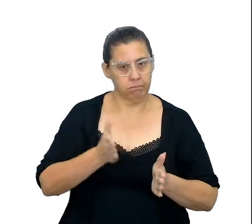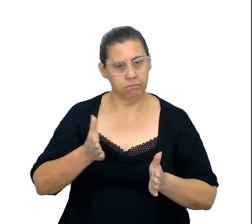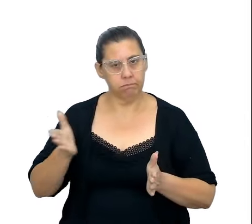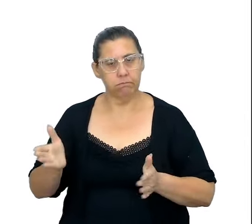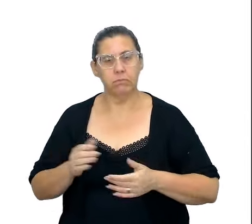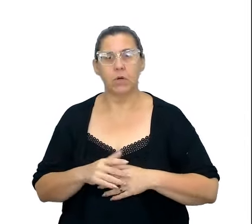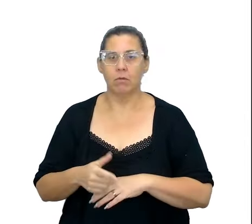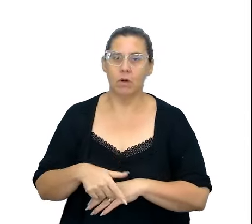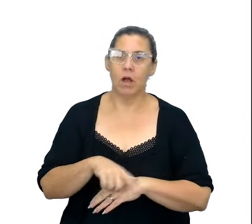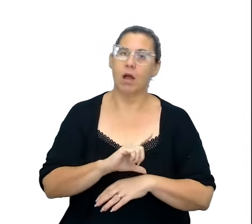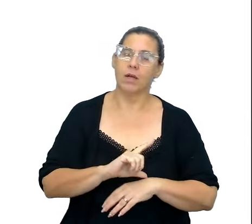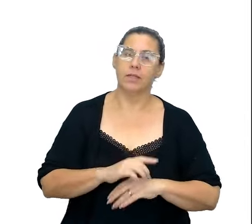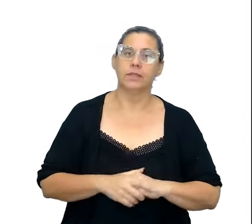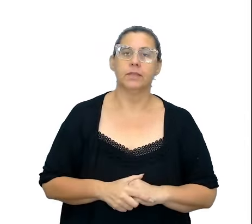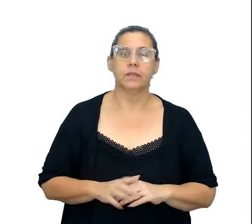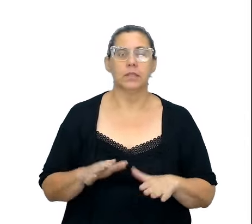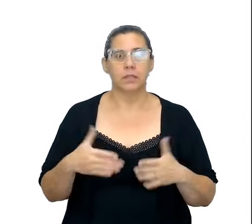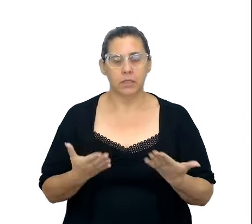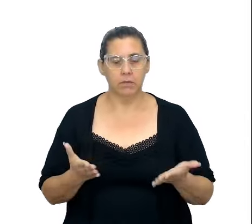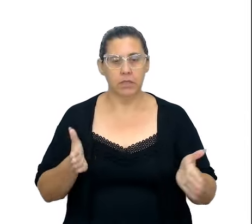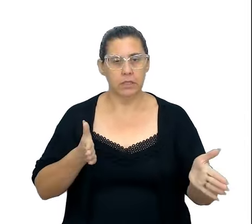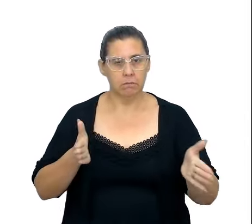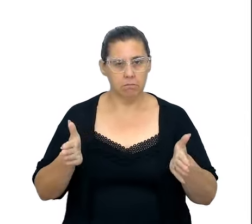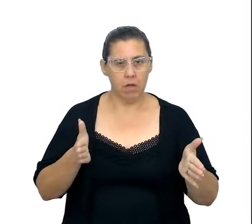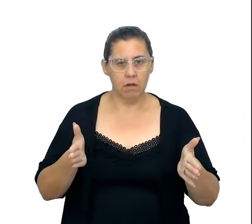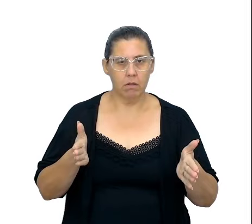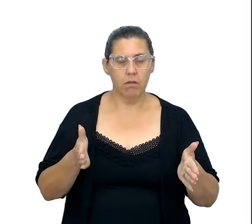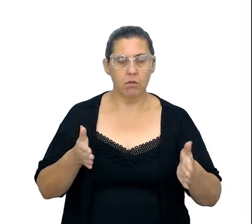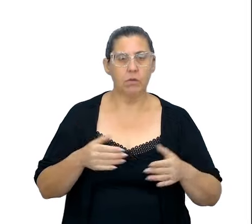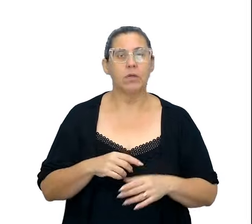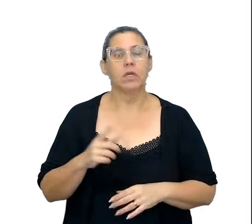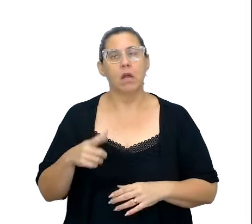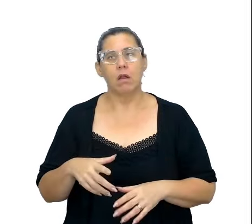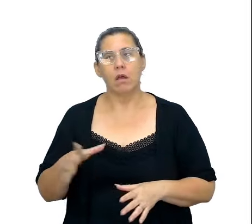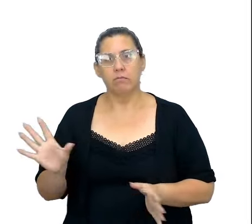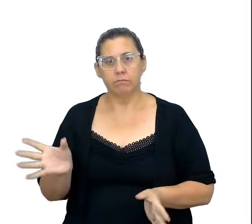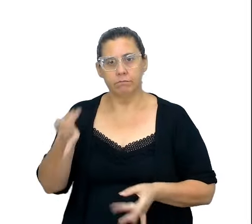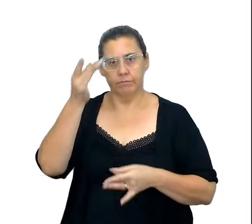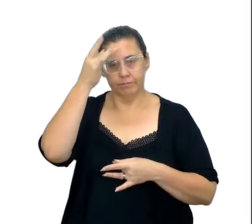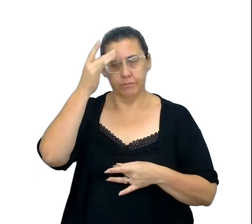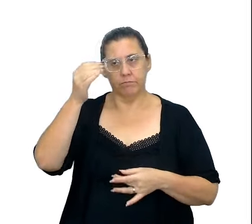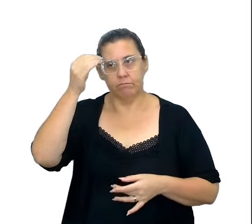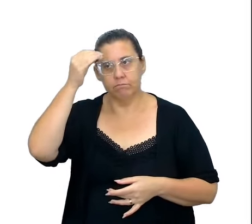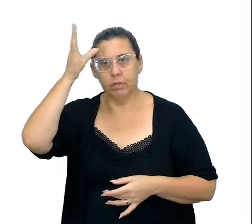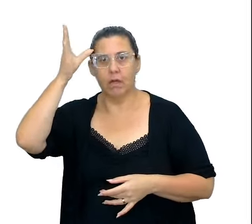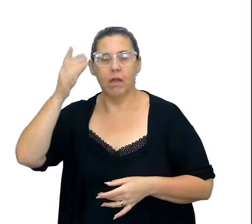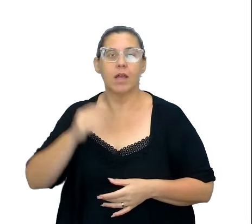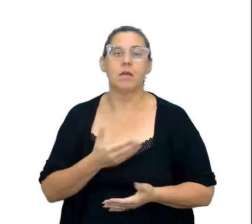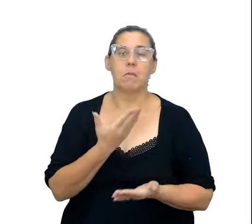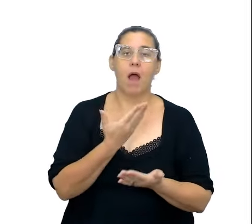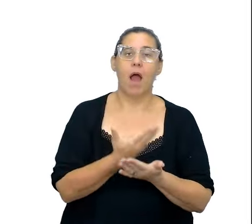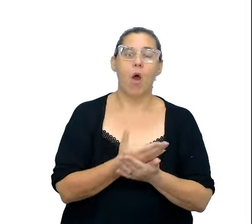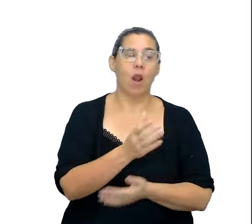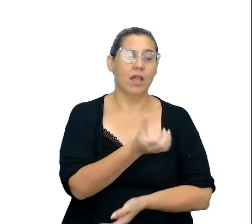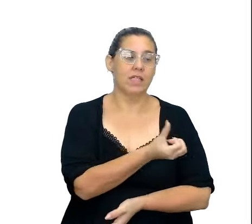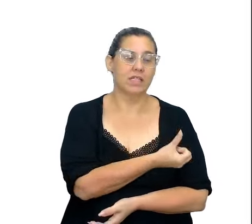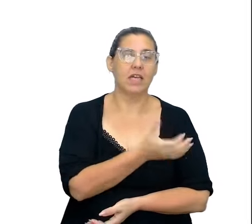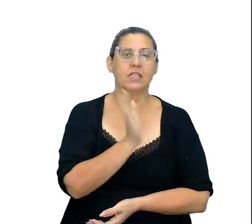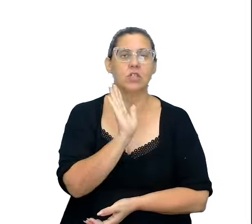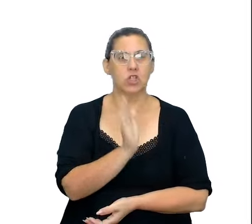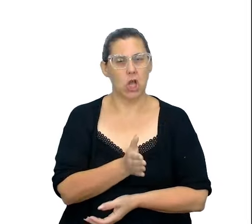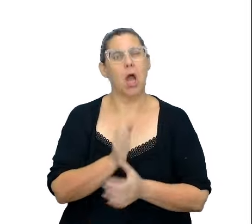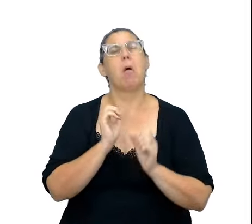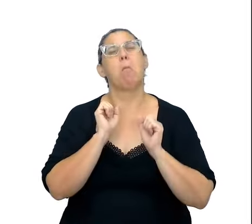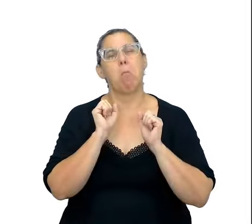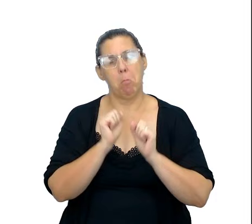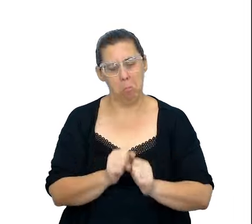aulas anteriores. Então, foi nesse percurso que ele foi adquirindo esse conhecimento para que na aula 6 ele já pudesse passar